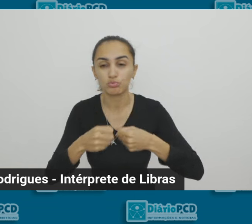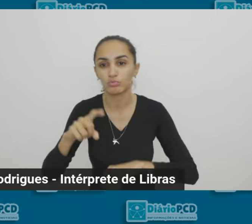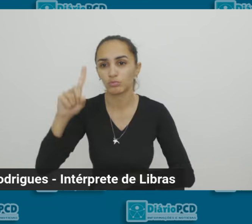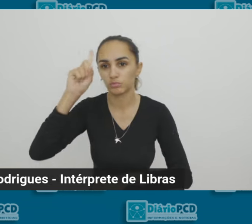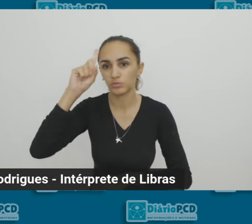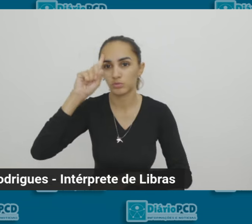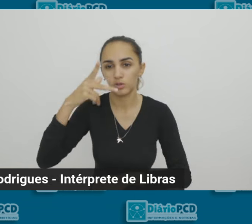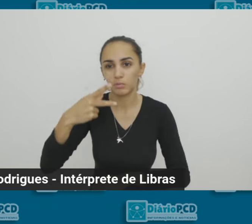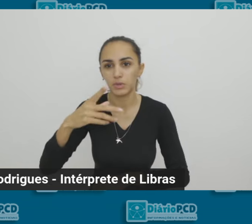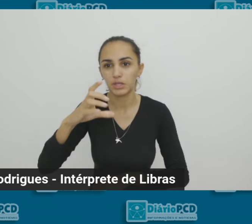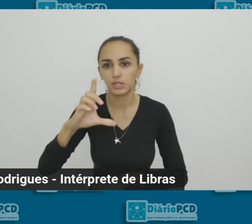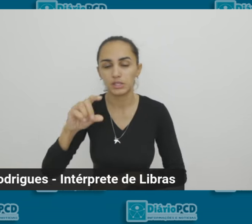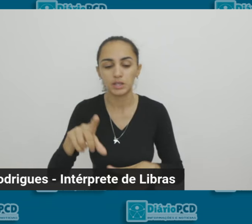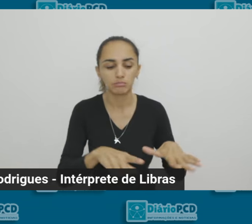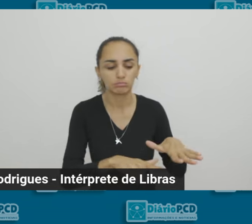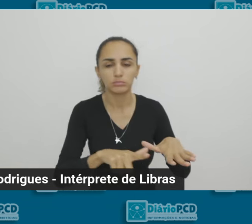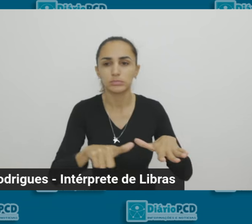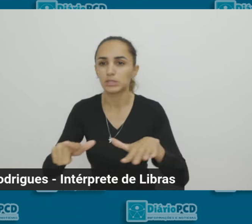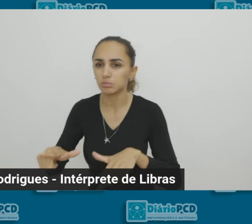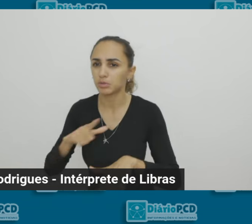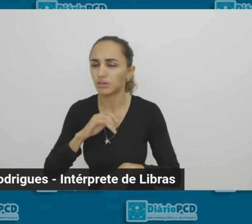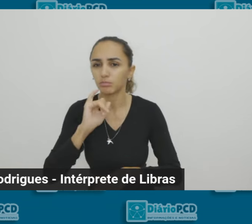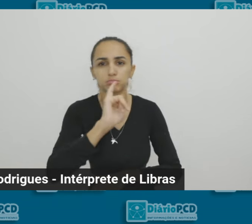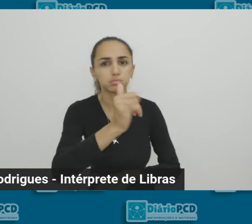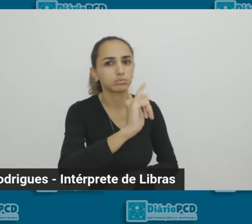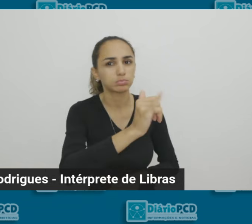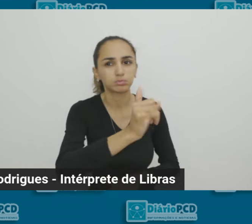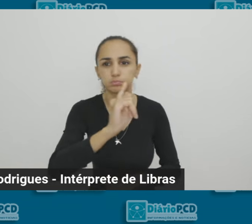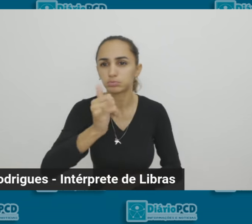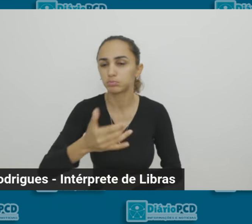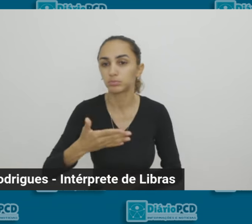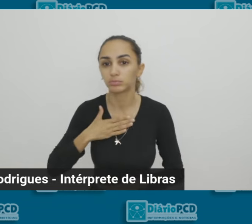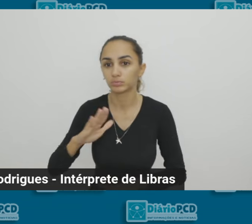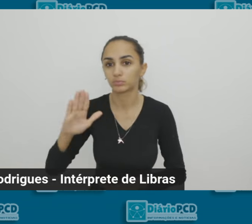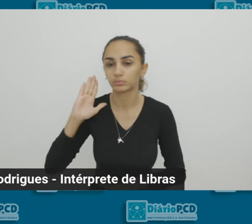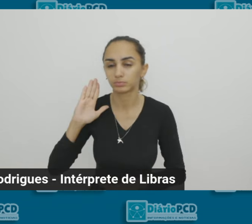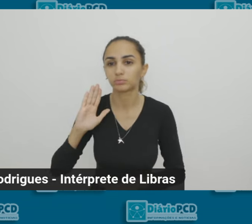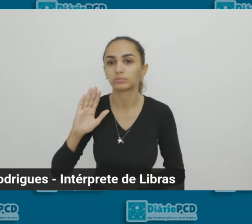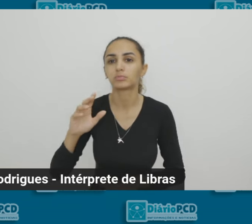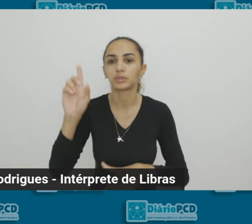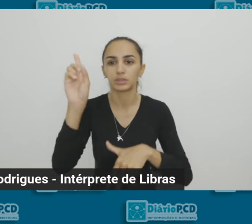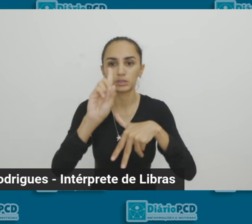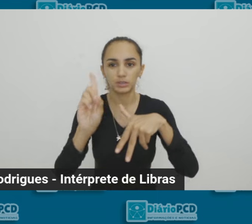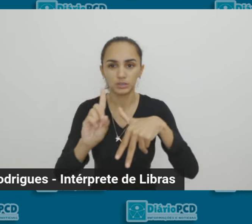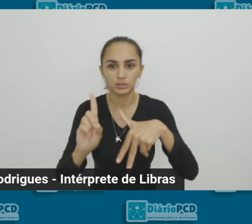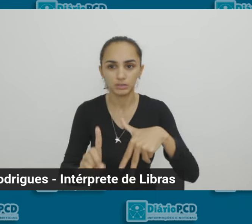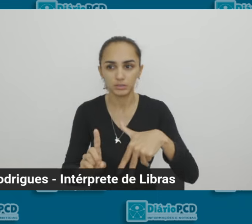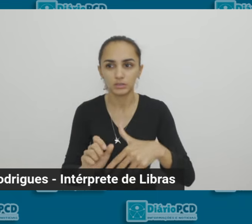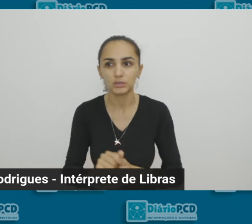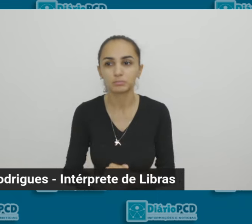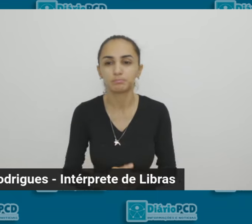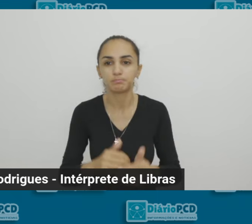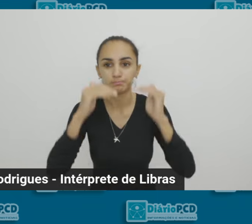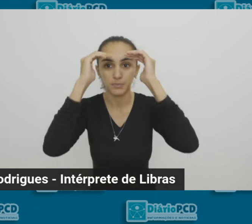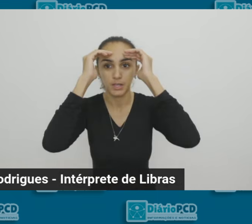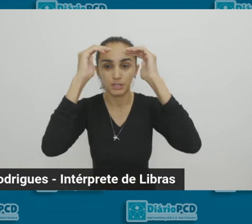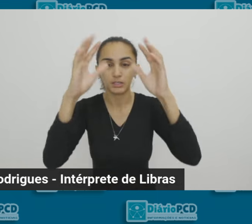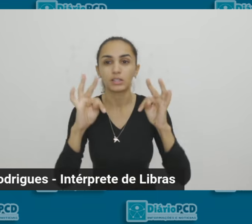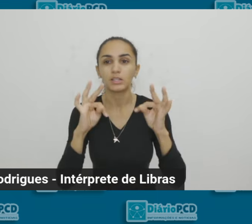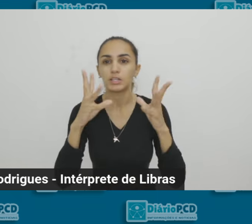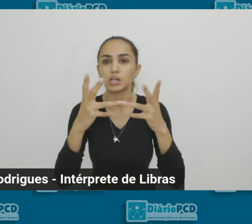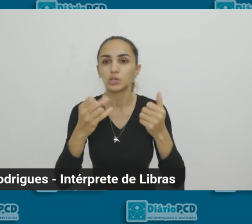mais informações sobre candidatos com deficiência e nós vamos continuar trabalhando nisso. Agradeço a todos vocês. Se você puder